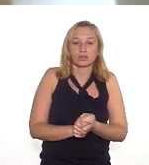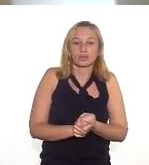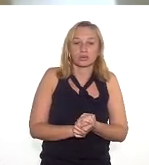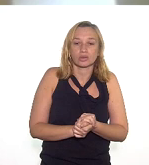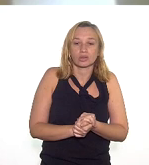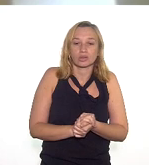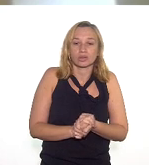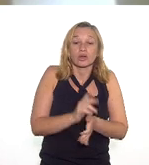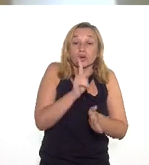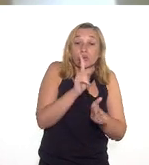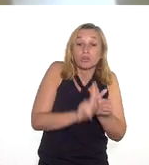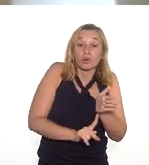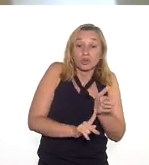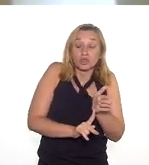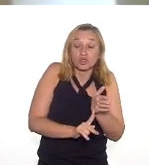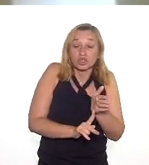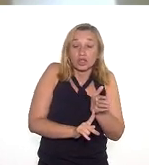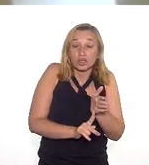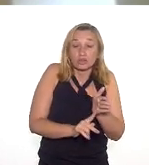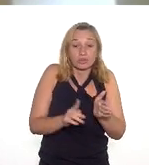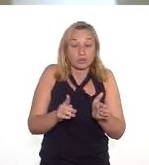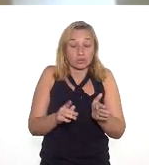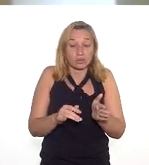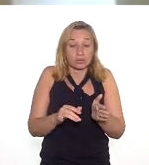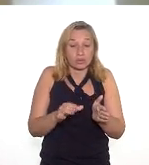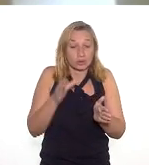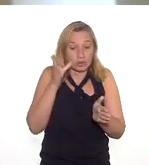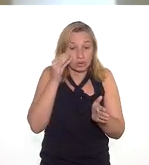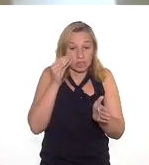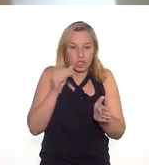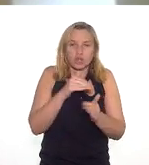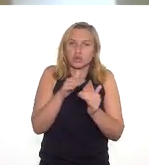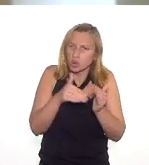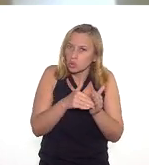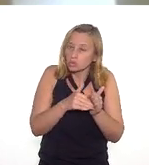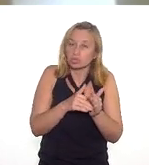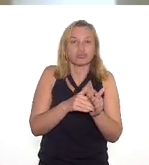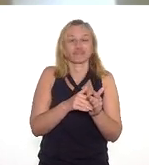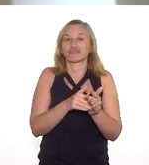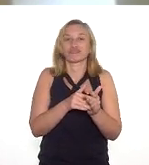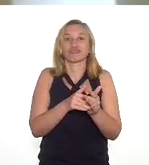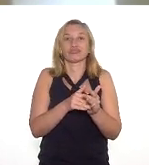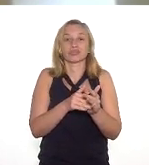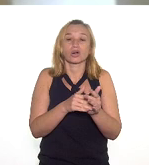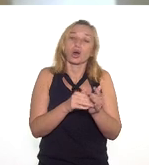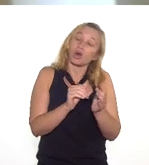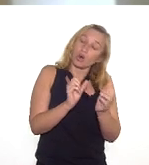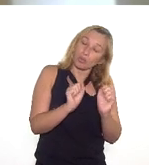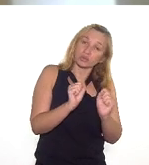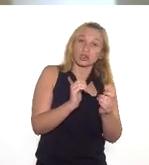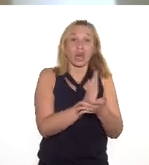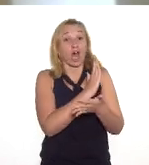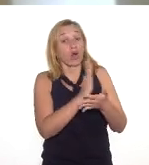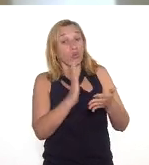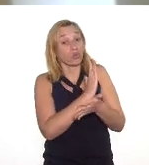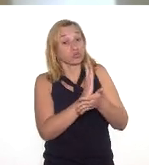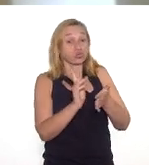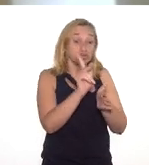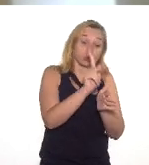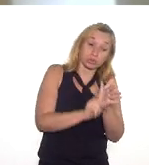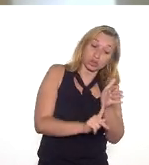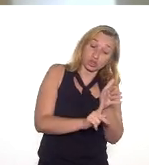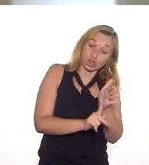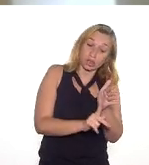sobre projetos de interesse. Seriam todos? Não seriam todos, mas poderiam ser alguns projetos de